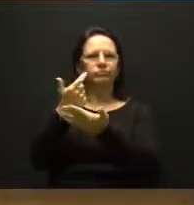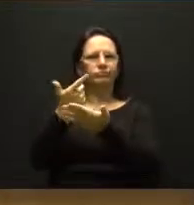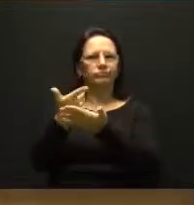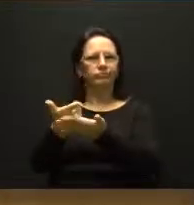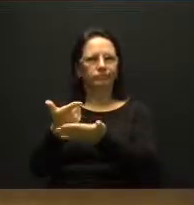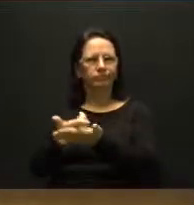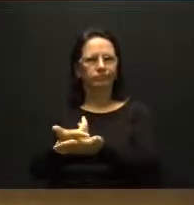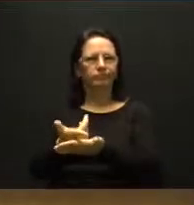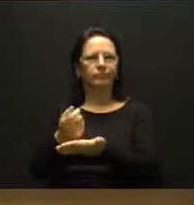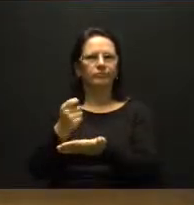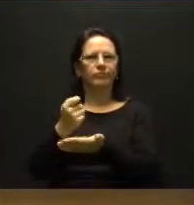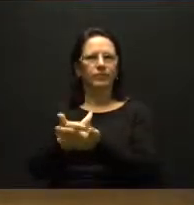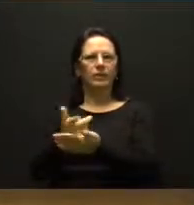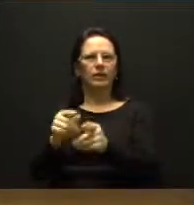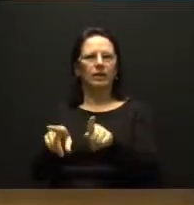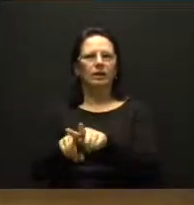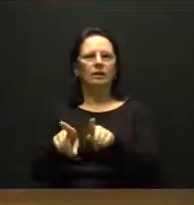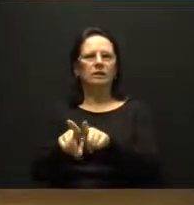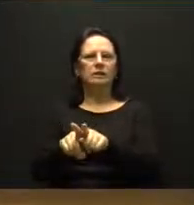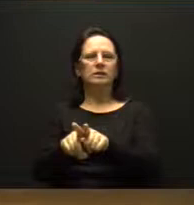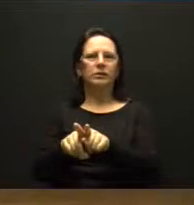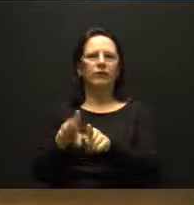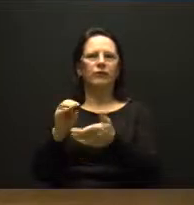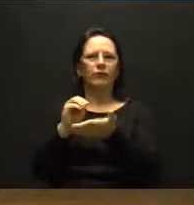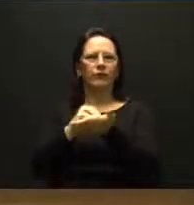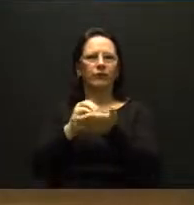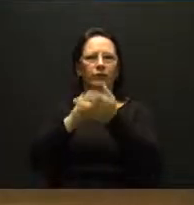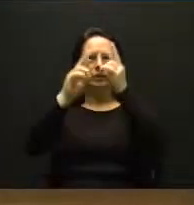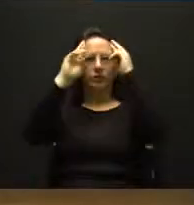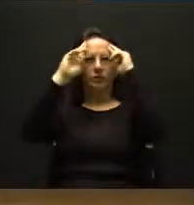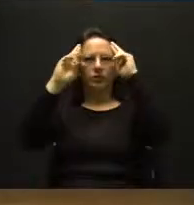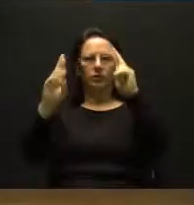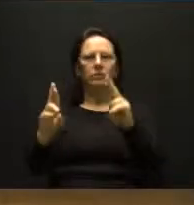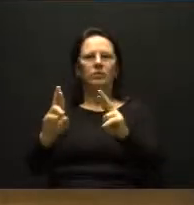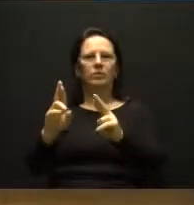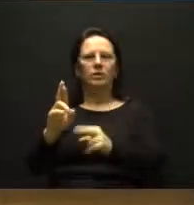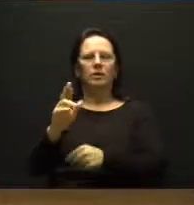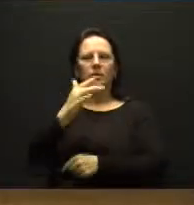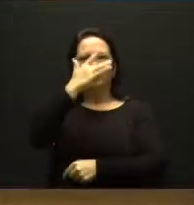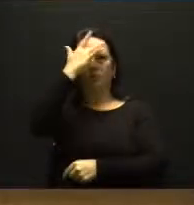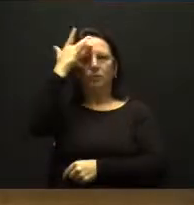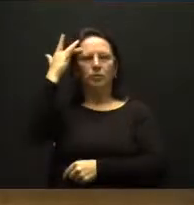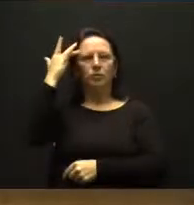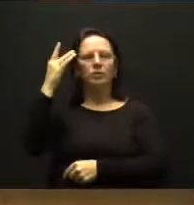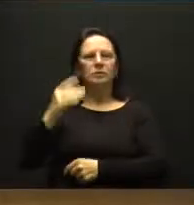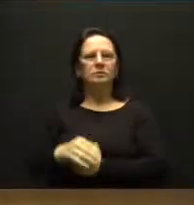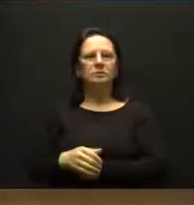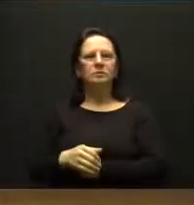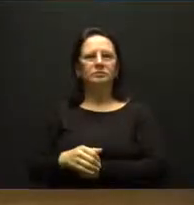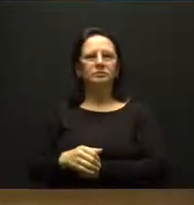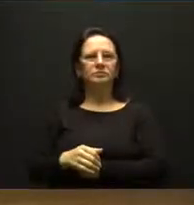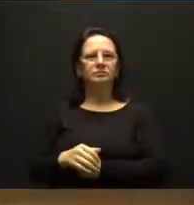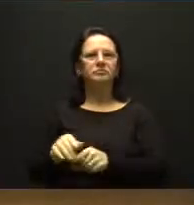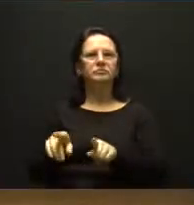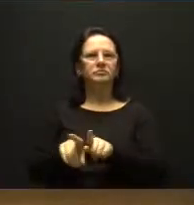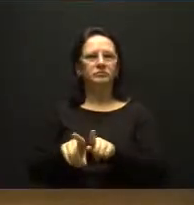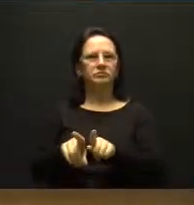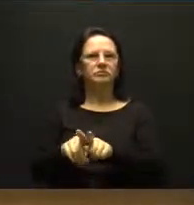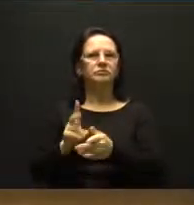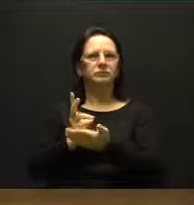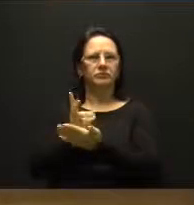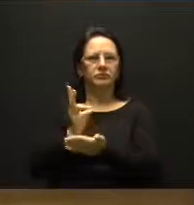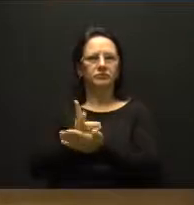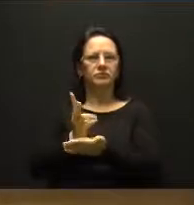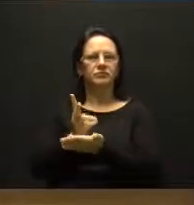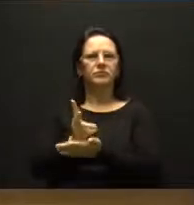excelência aqui pontuou é uma grande falta de respeito não é para que esses moradores aí e isso também me incluo hoje continuo morando